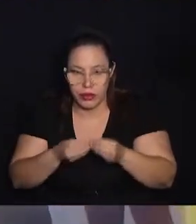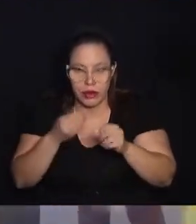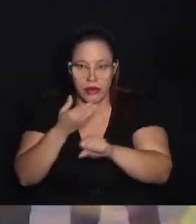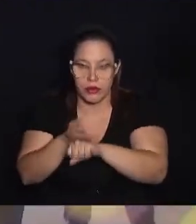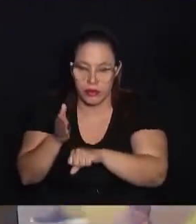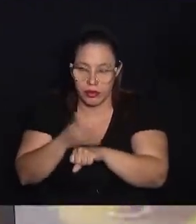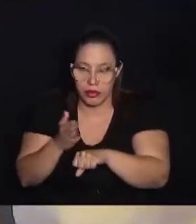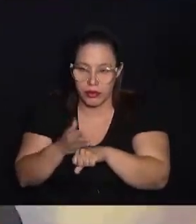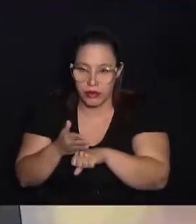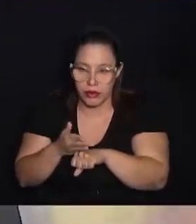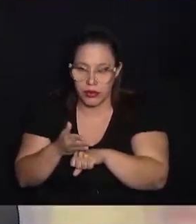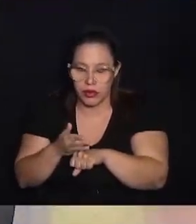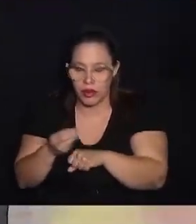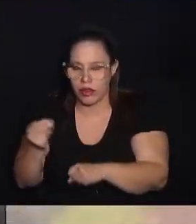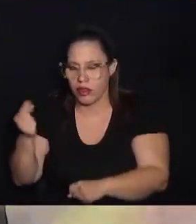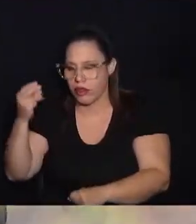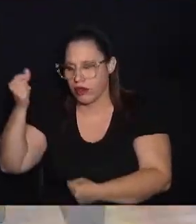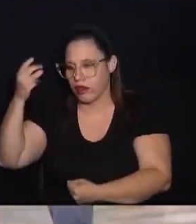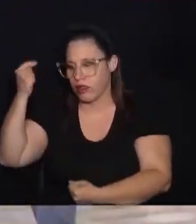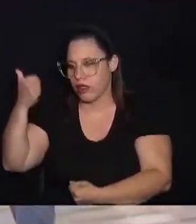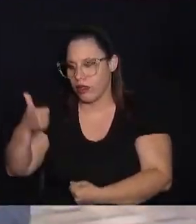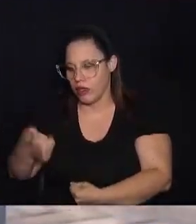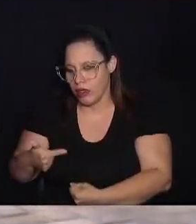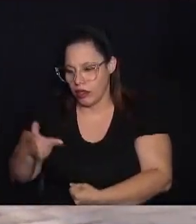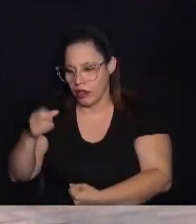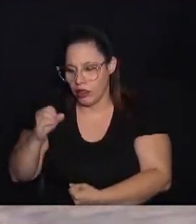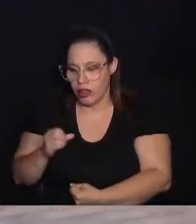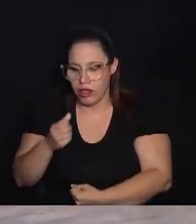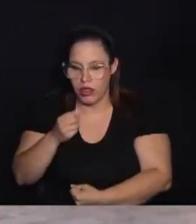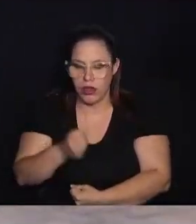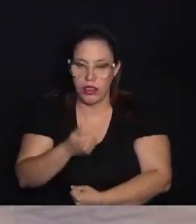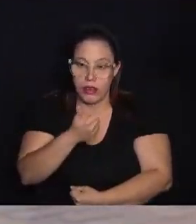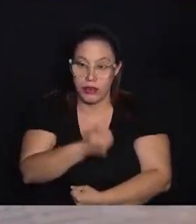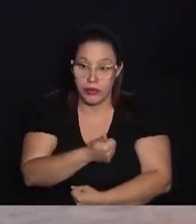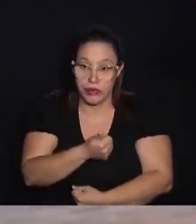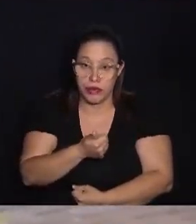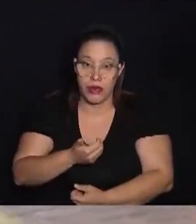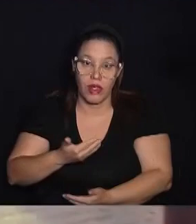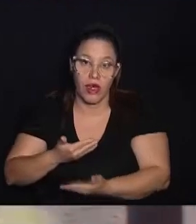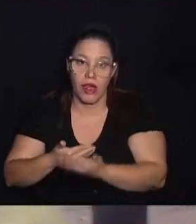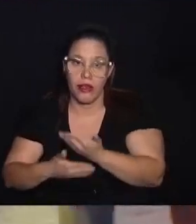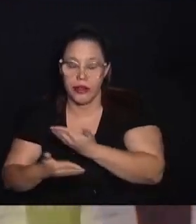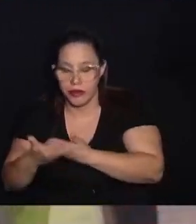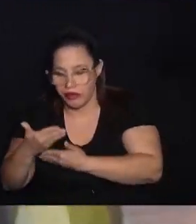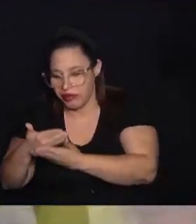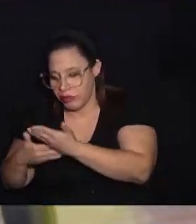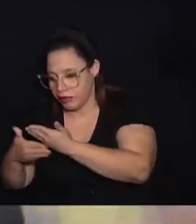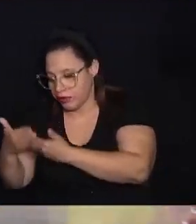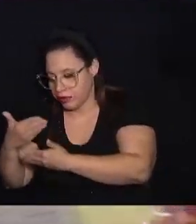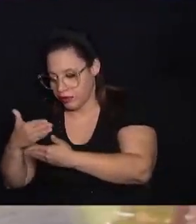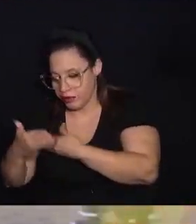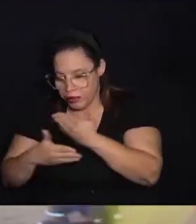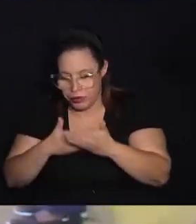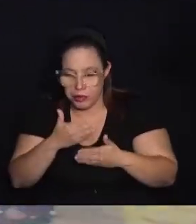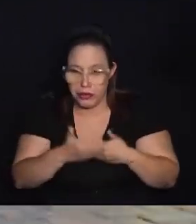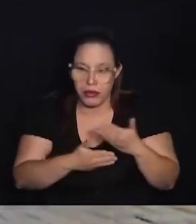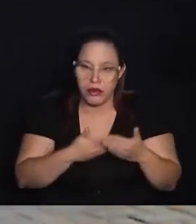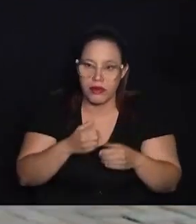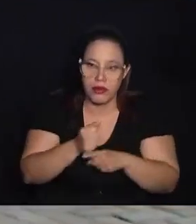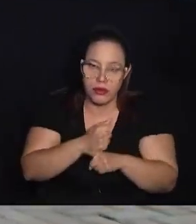SUS desde 2006 para promover essa convívio social né Essa